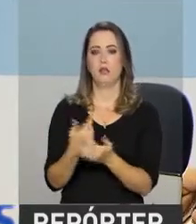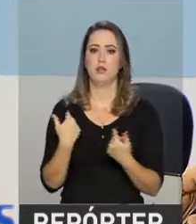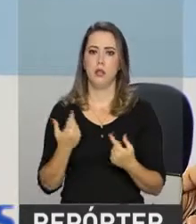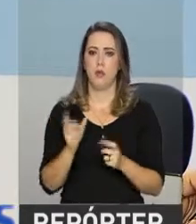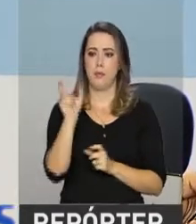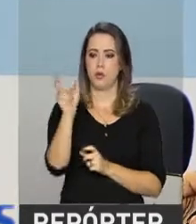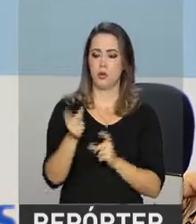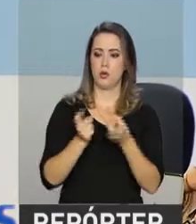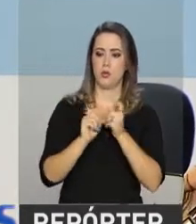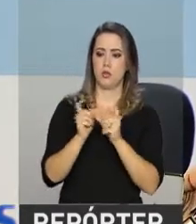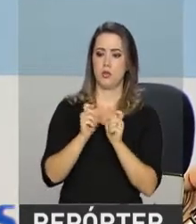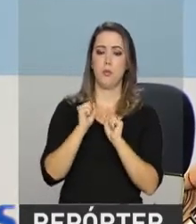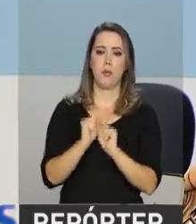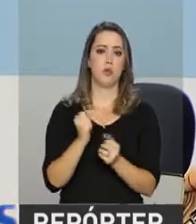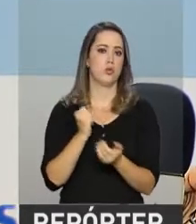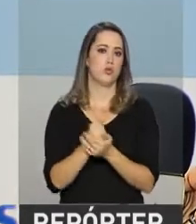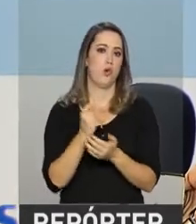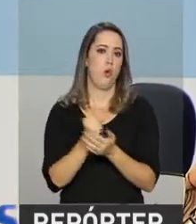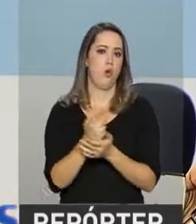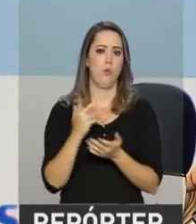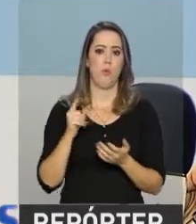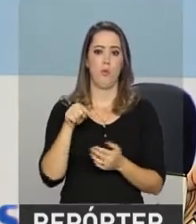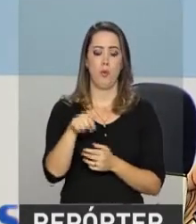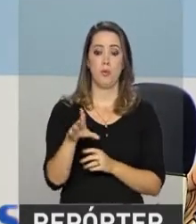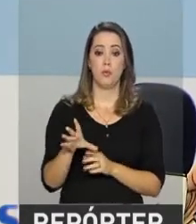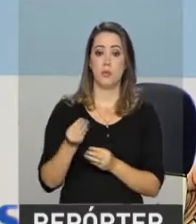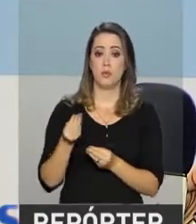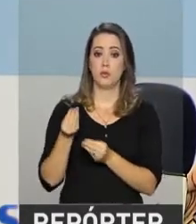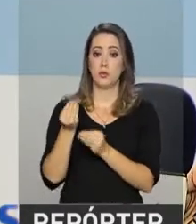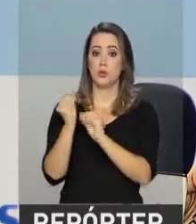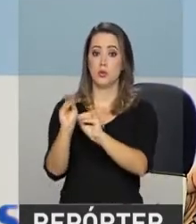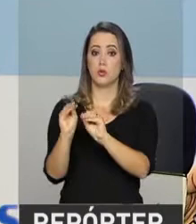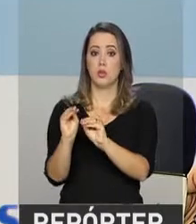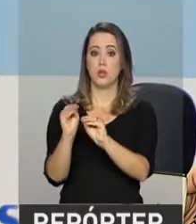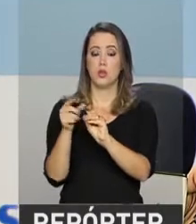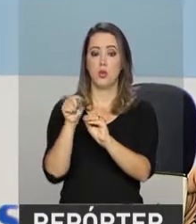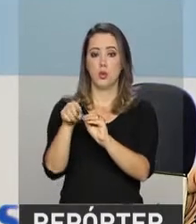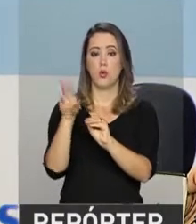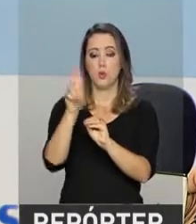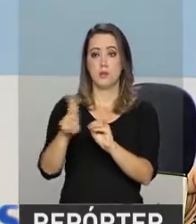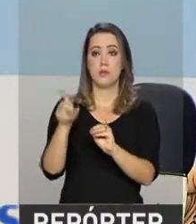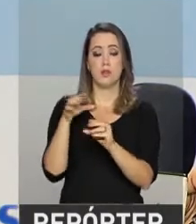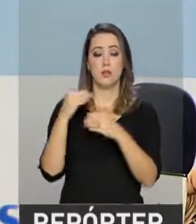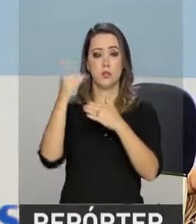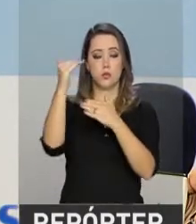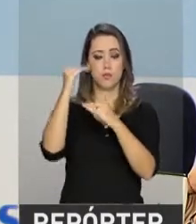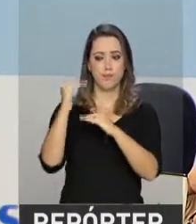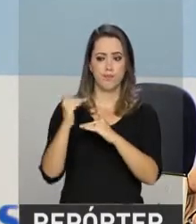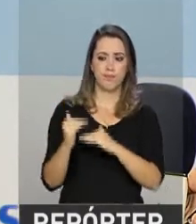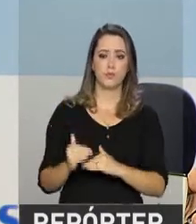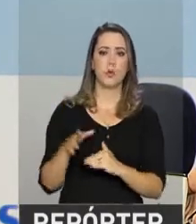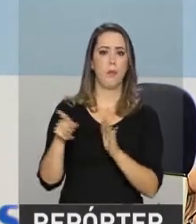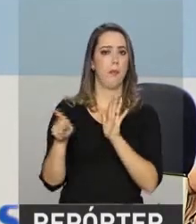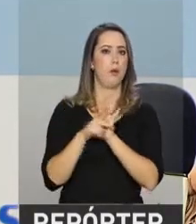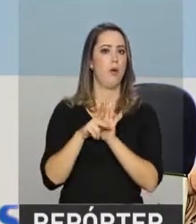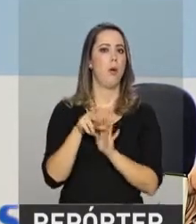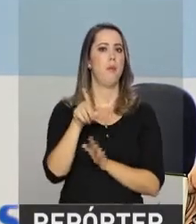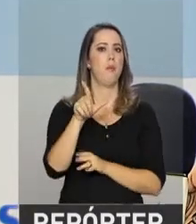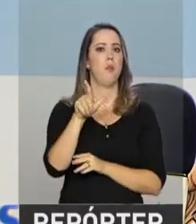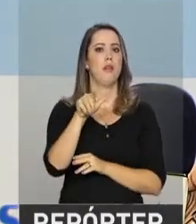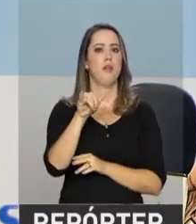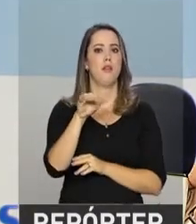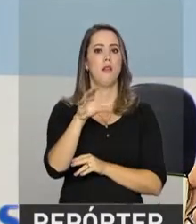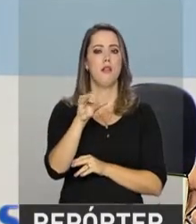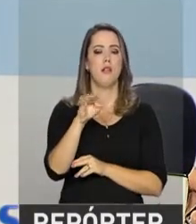pode comprar o medicamento aderindo a essa ata utilizando é a estátua do ministério como sua licitação para